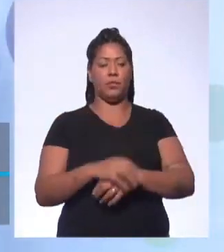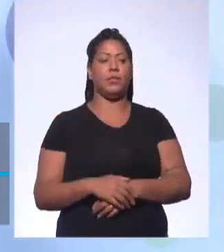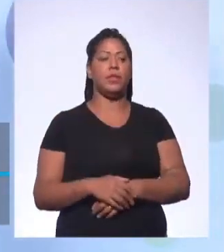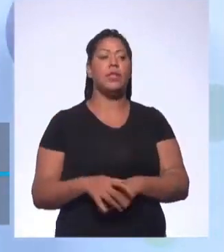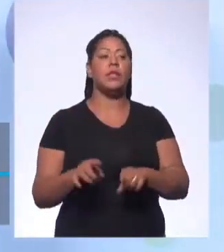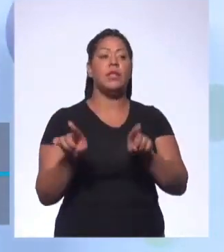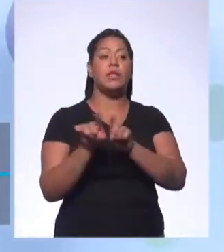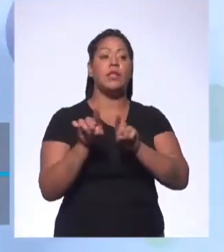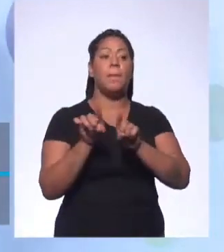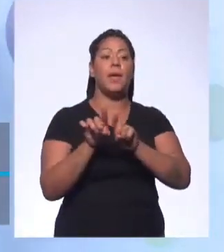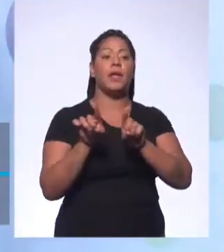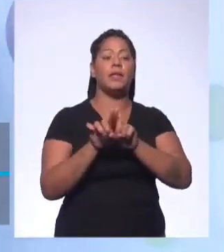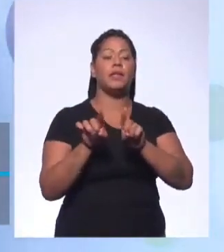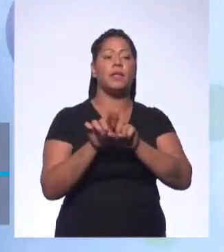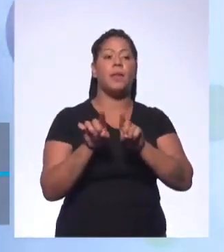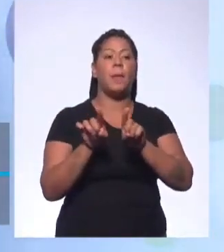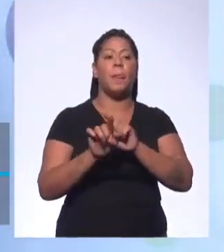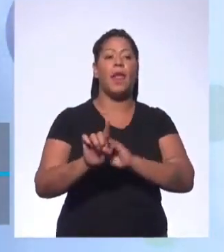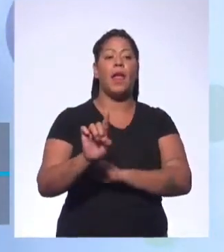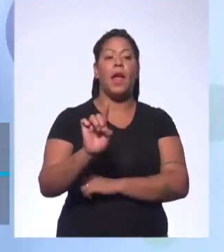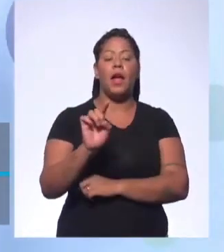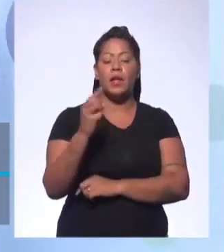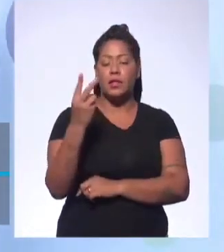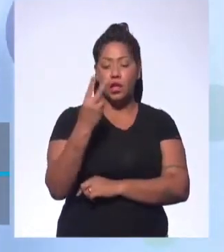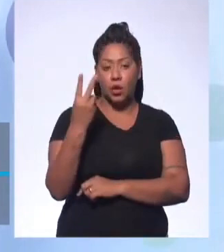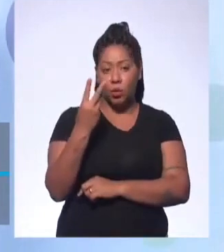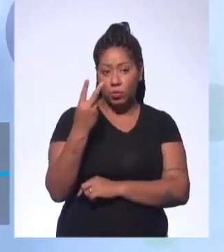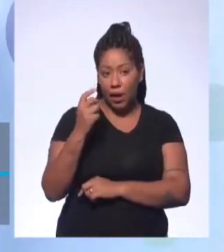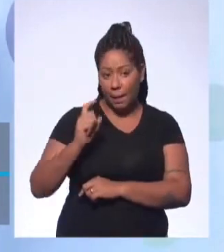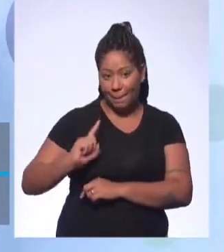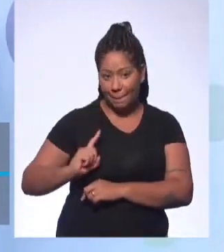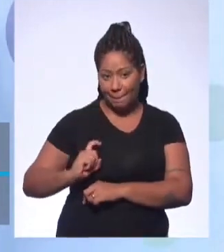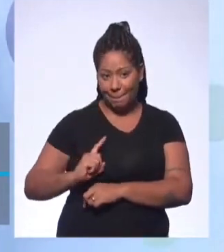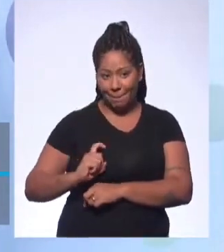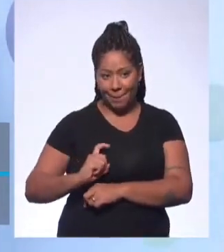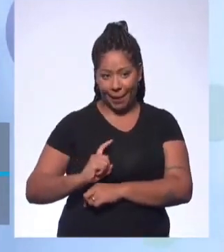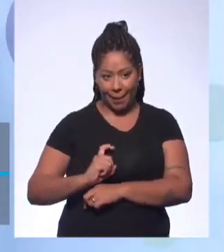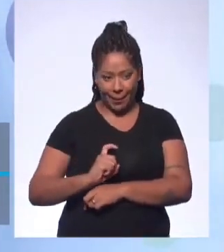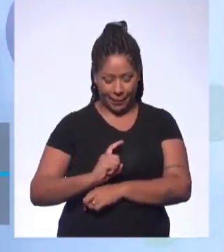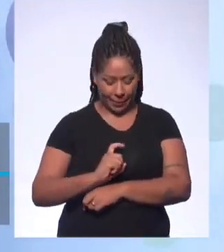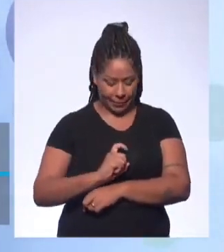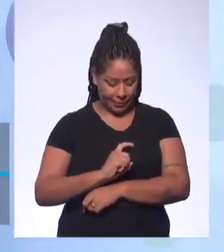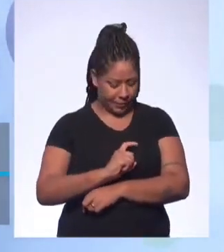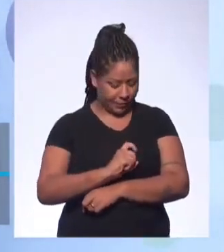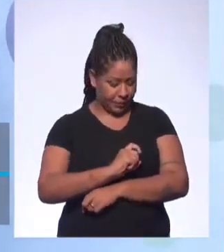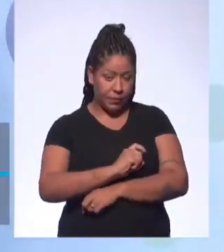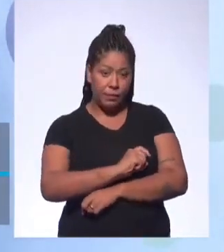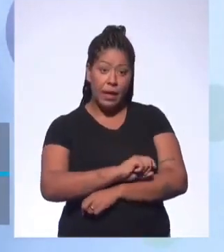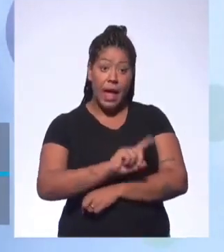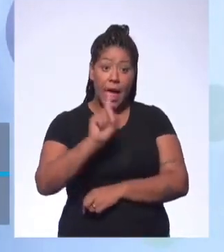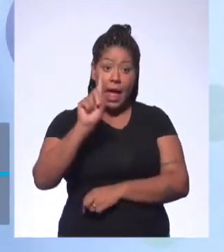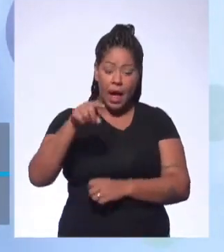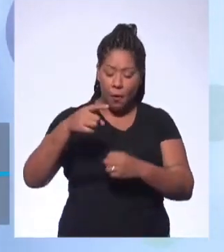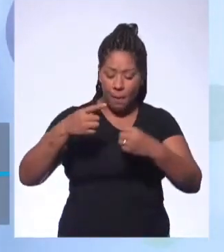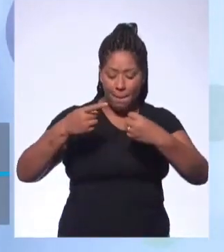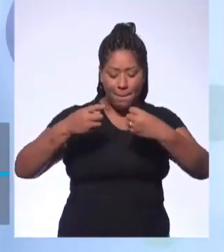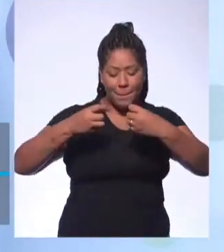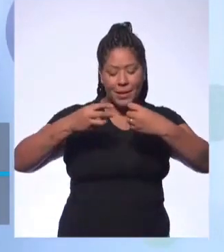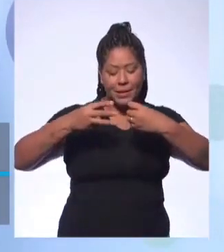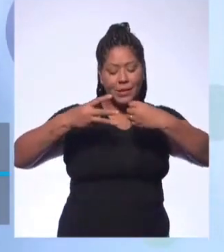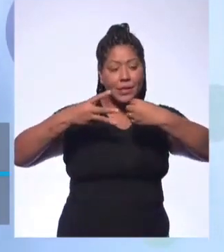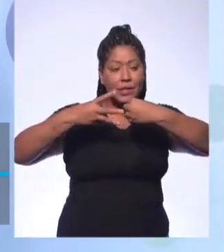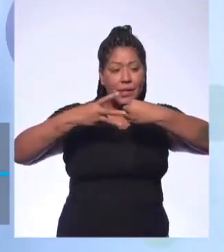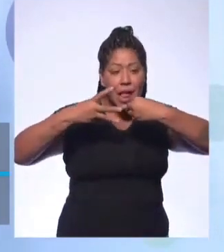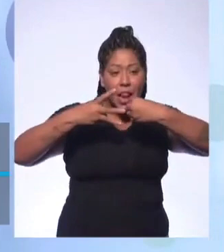célula procarionte, que é a bactéria. Então a bactéria ela já vai ser uma célula, né? Como a professora tinha falado, o vírus não tem